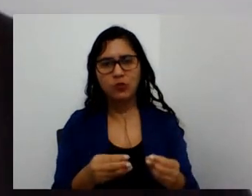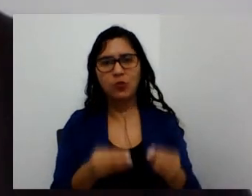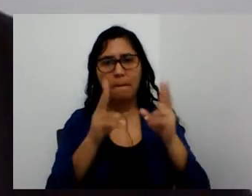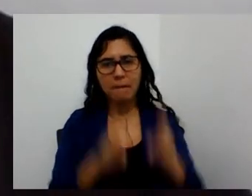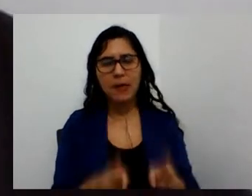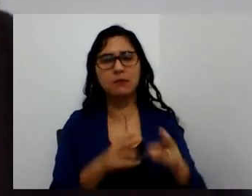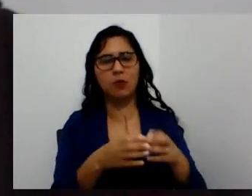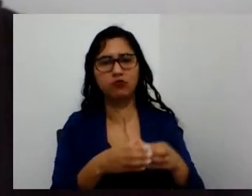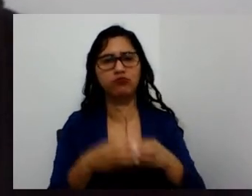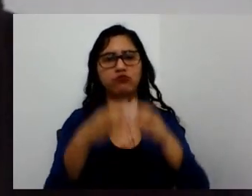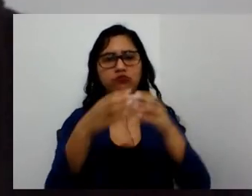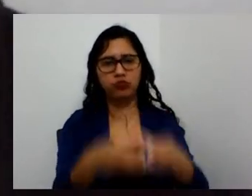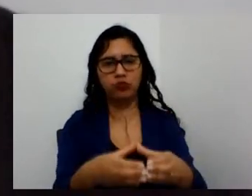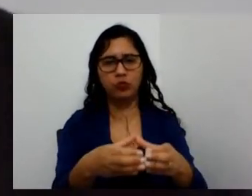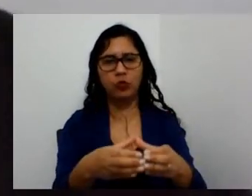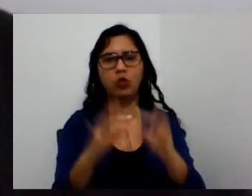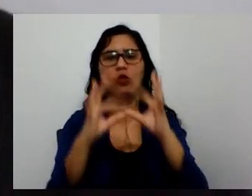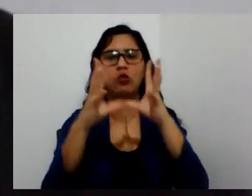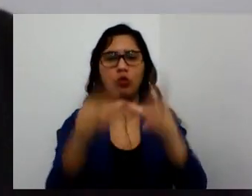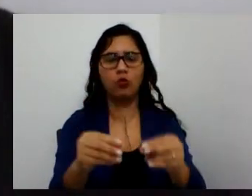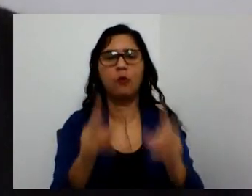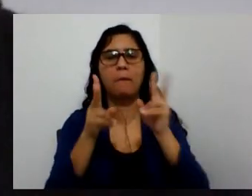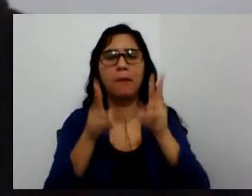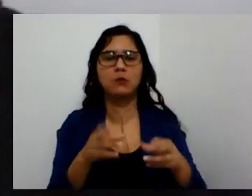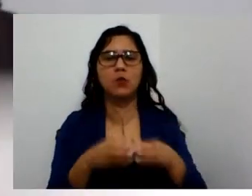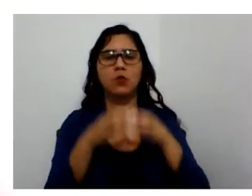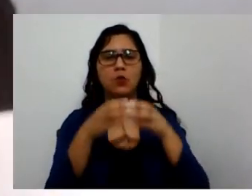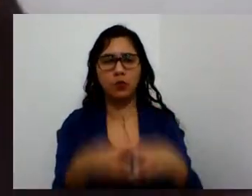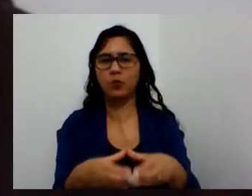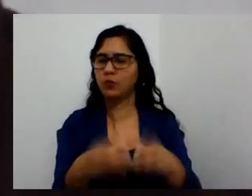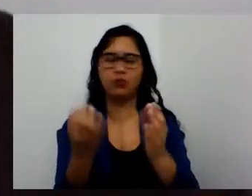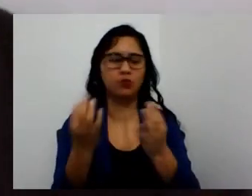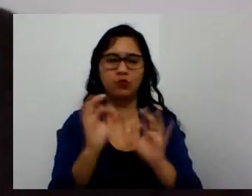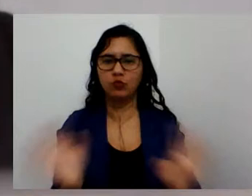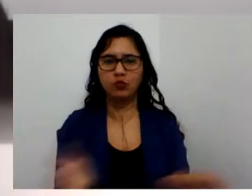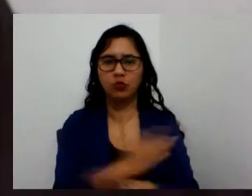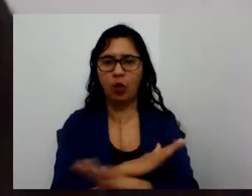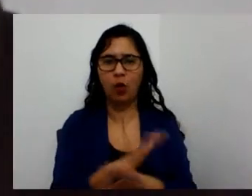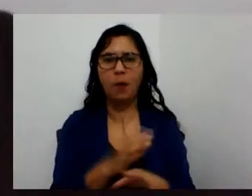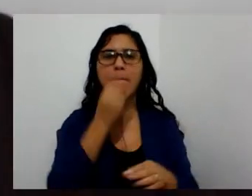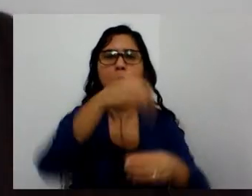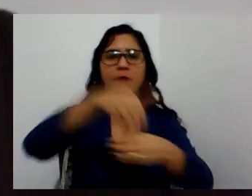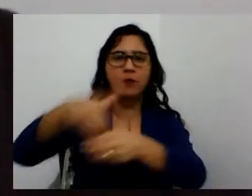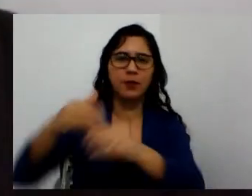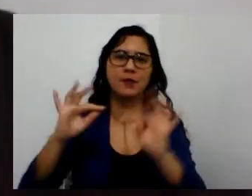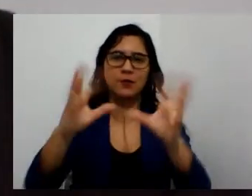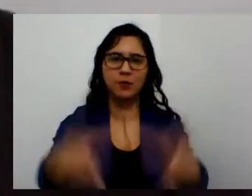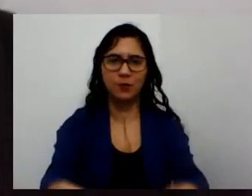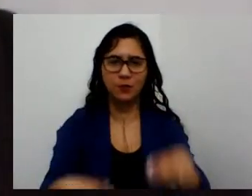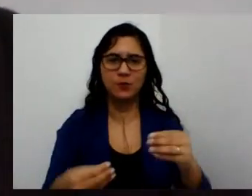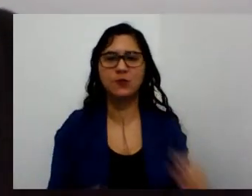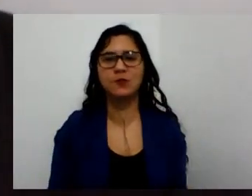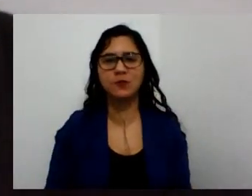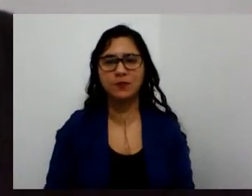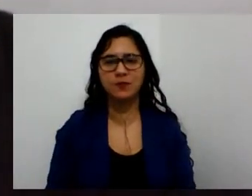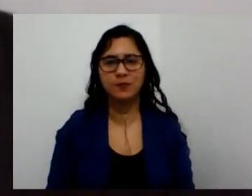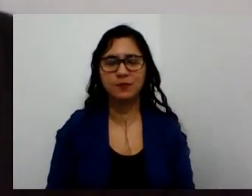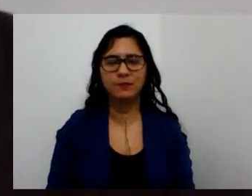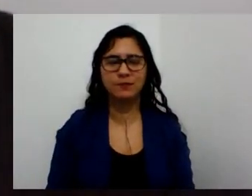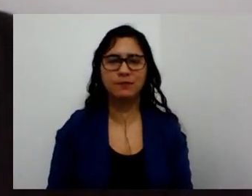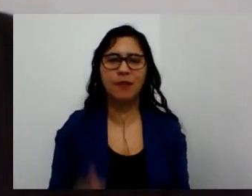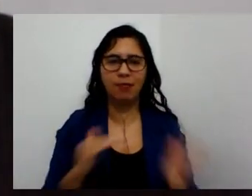no mesmo barco. Todos no mesmo barco. Isso é isso. Boa votação a todos. Até breve.